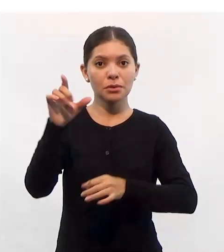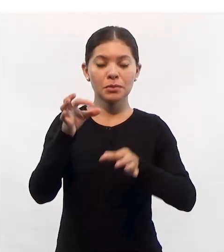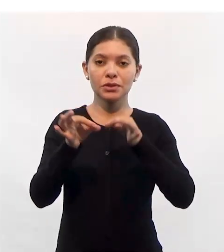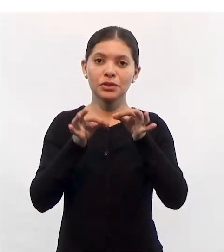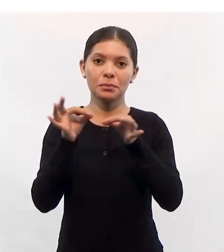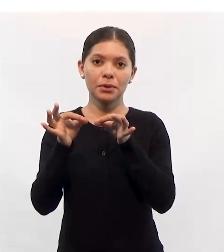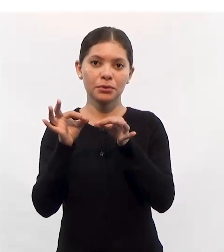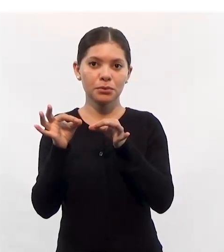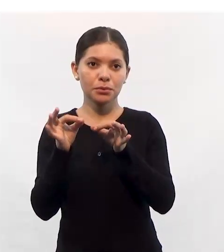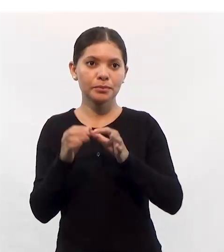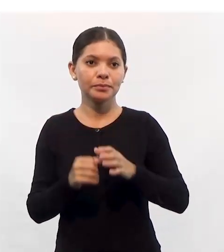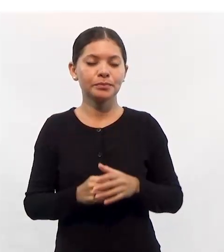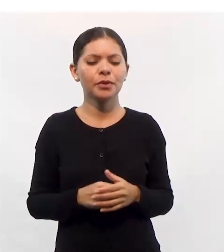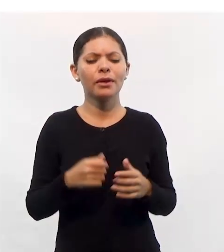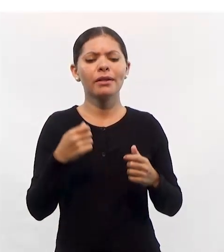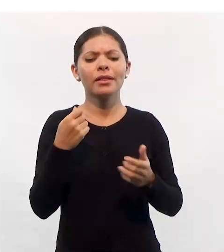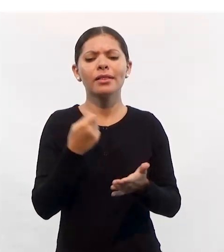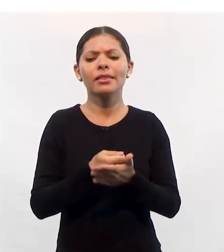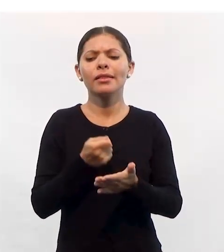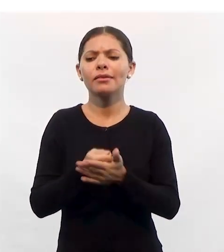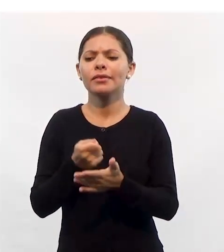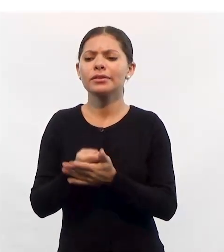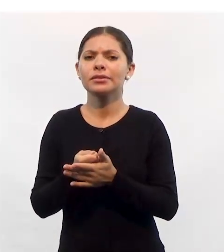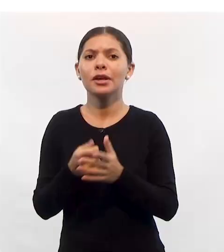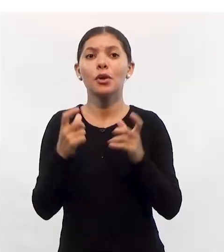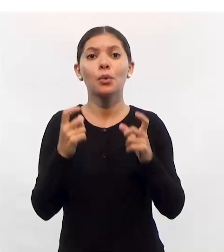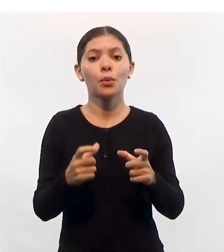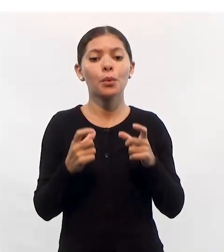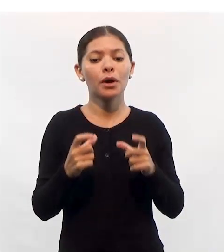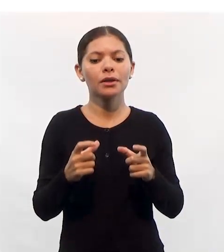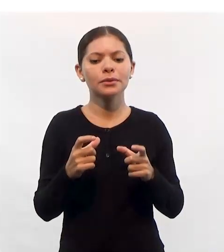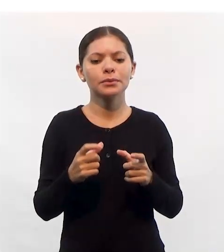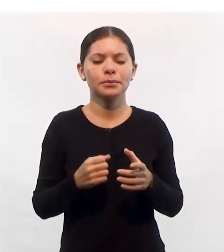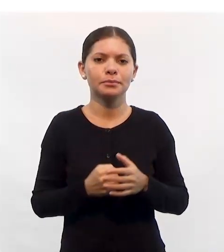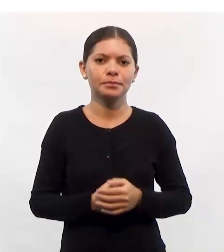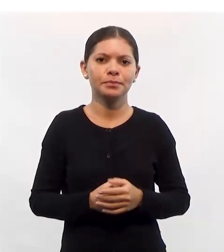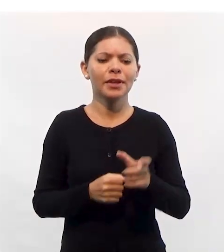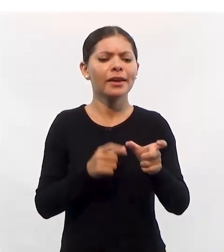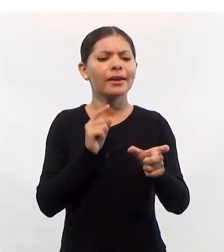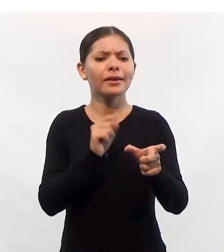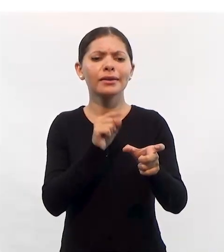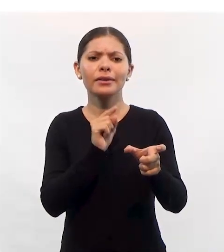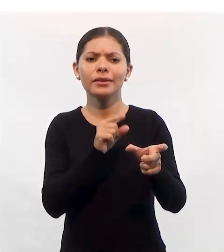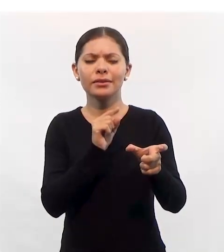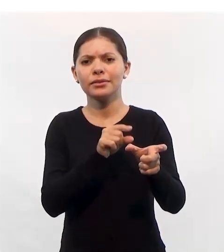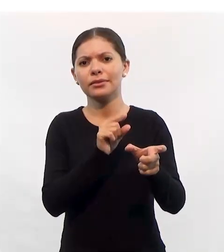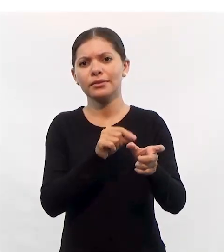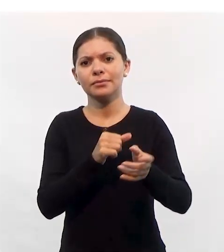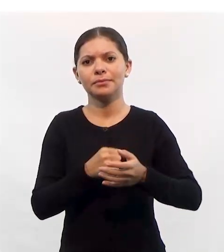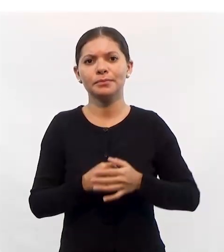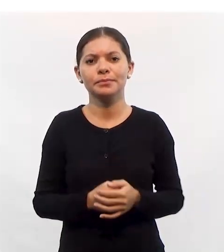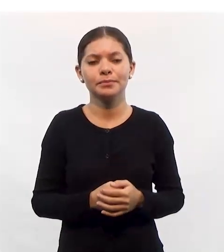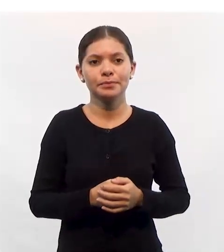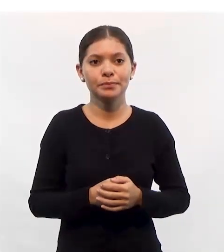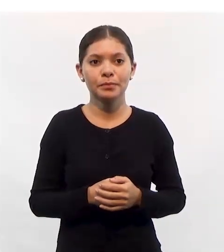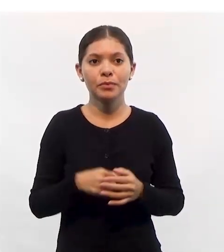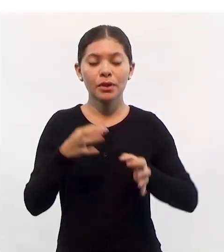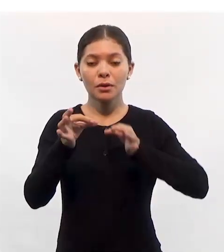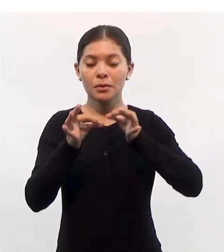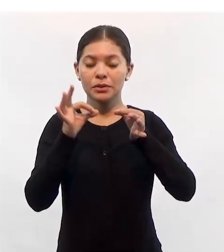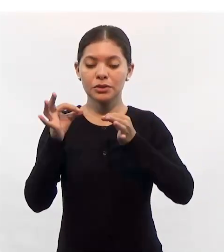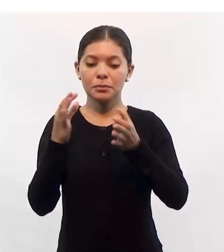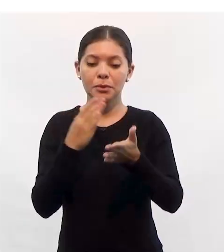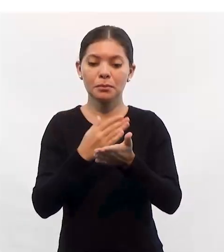determinar priori o que deve fazer quando fazer Quem deve fazer de que maneira então para deixar ele